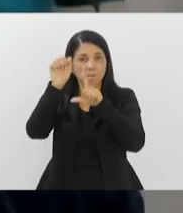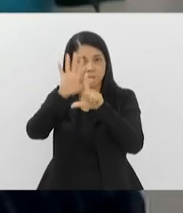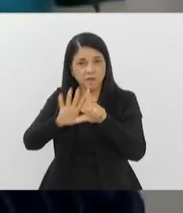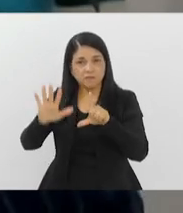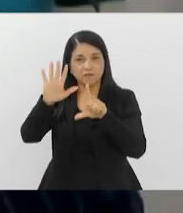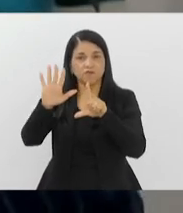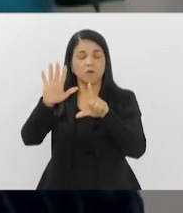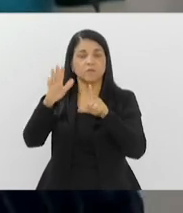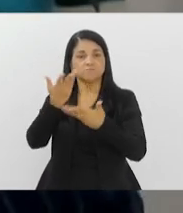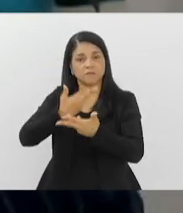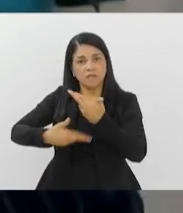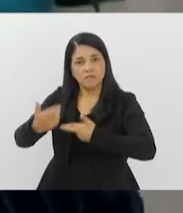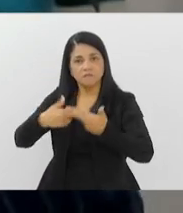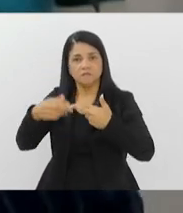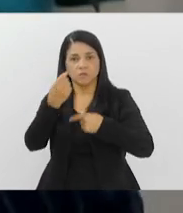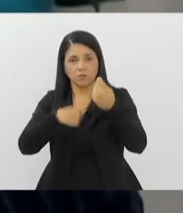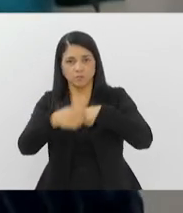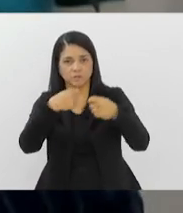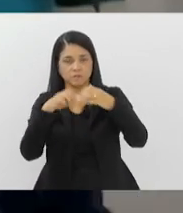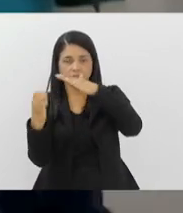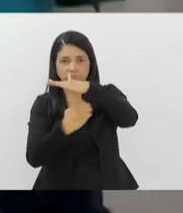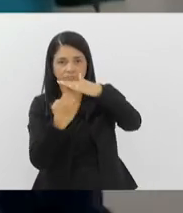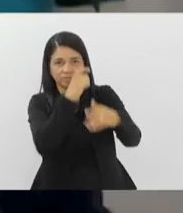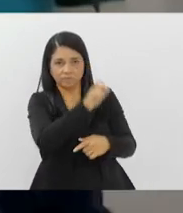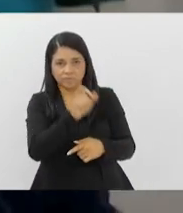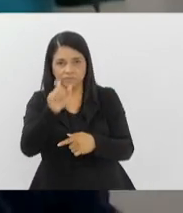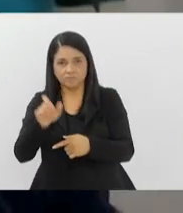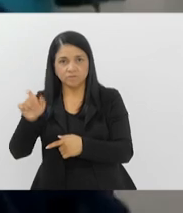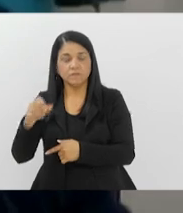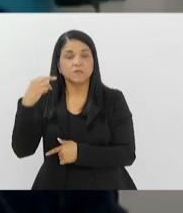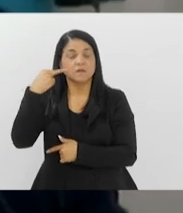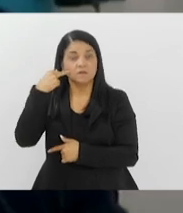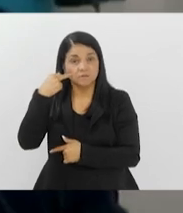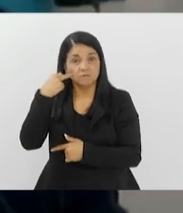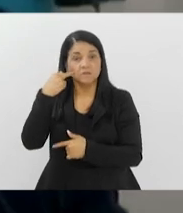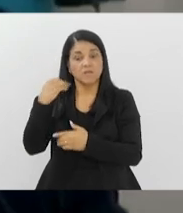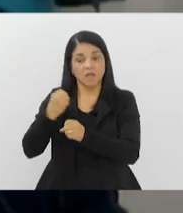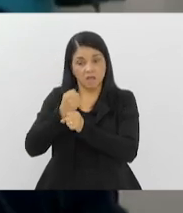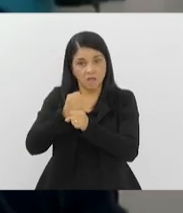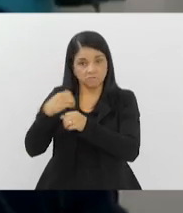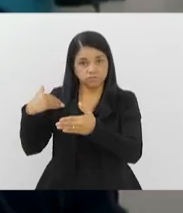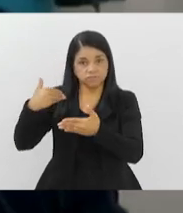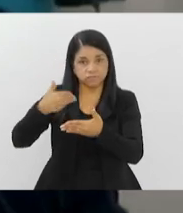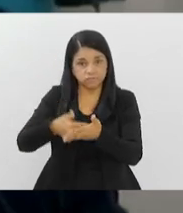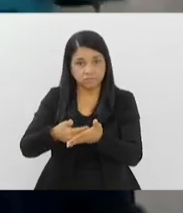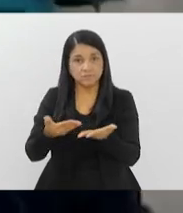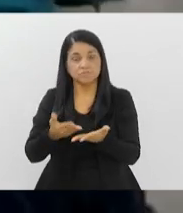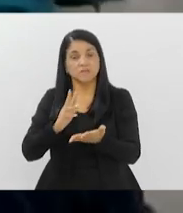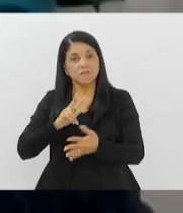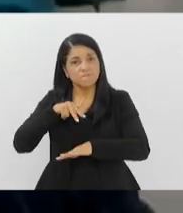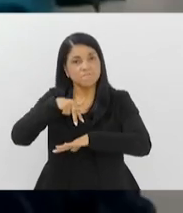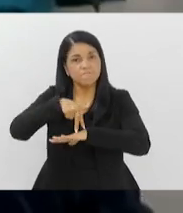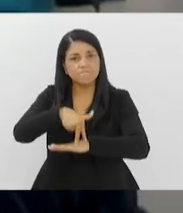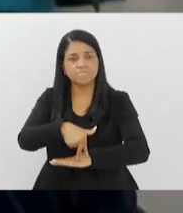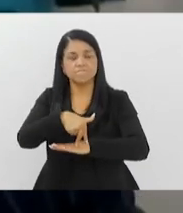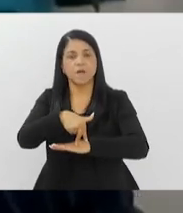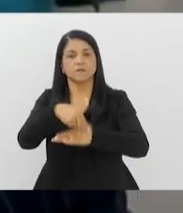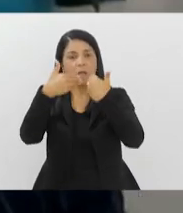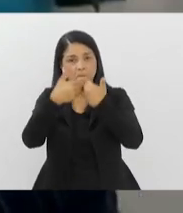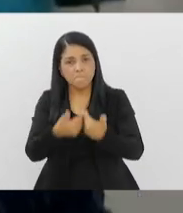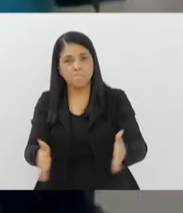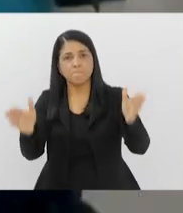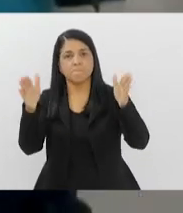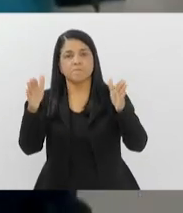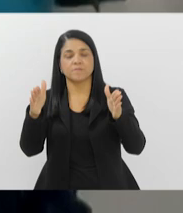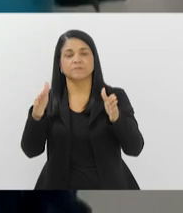relações comerciais dos empresários angolanos. E ao longo destes anos tem-se afirmado como sendo a porta de entrada